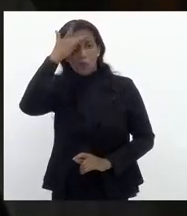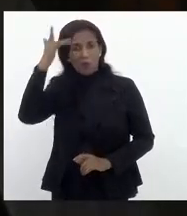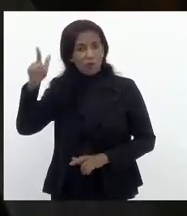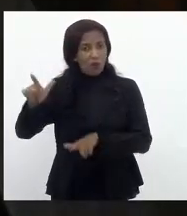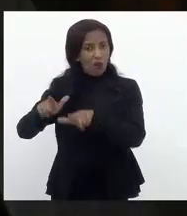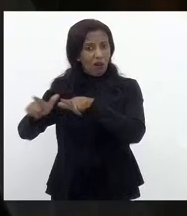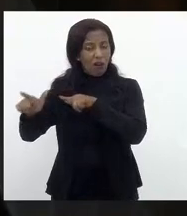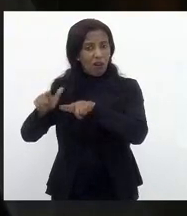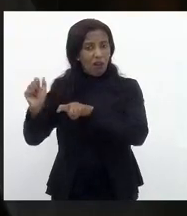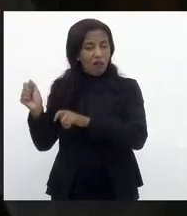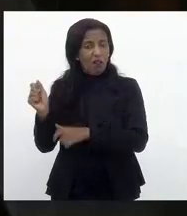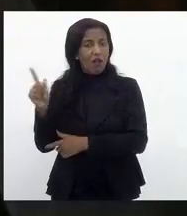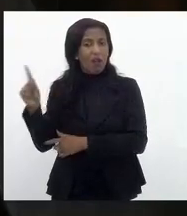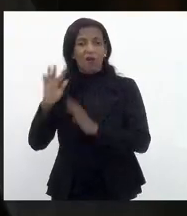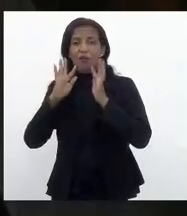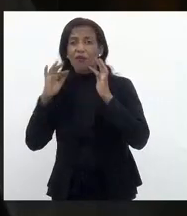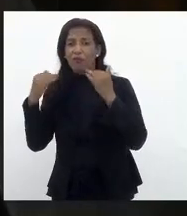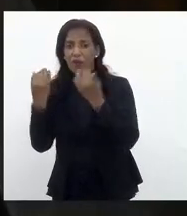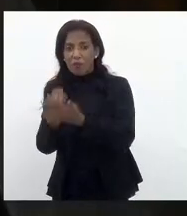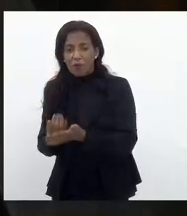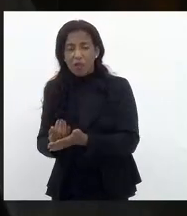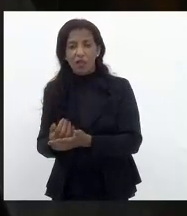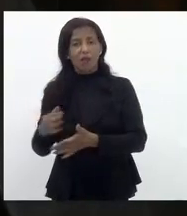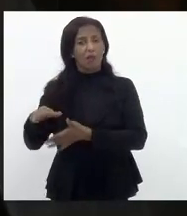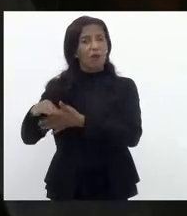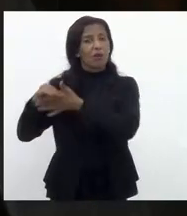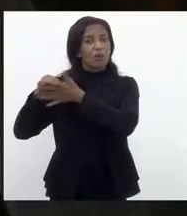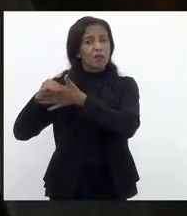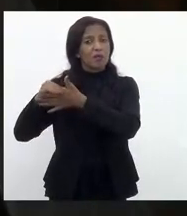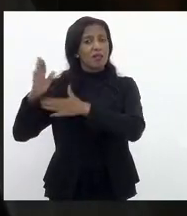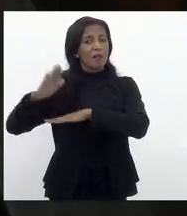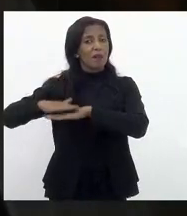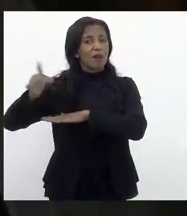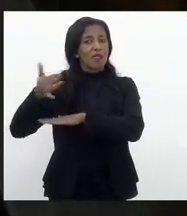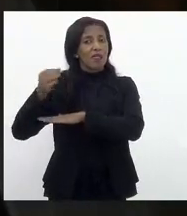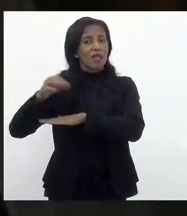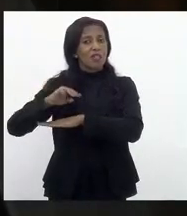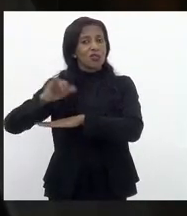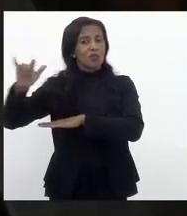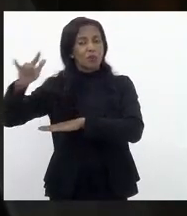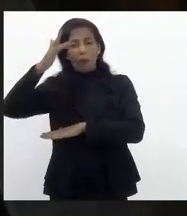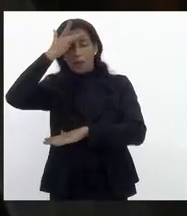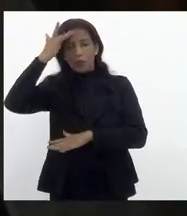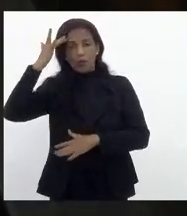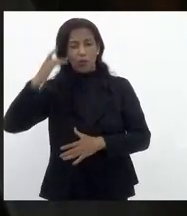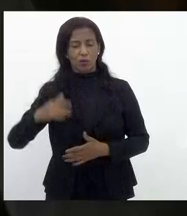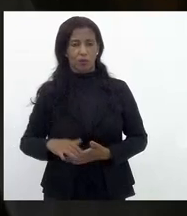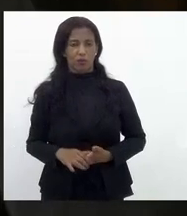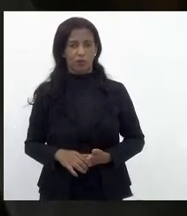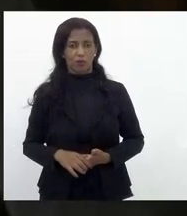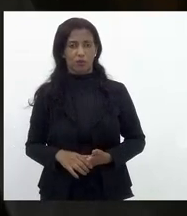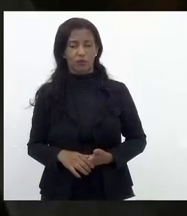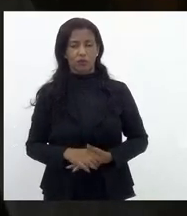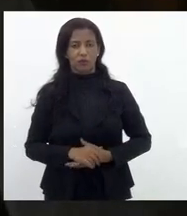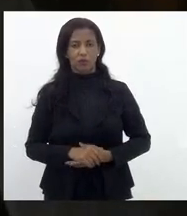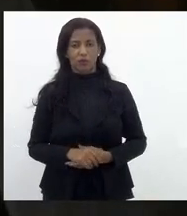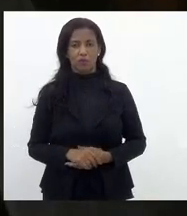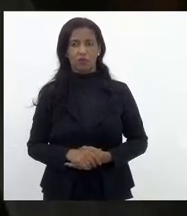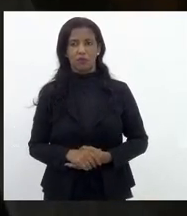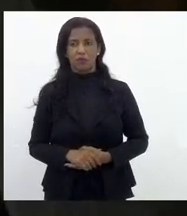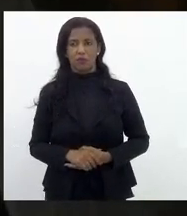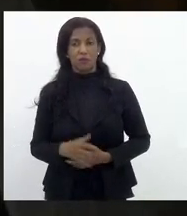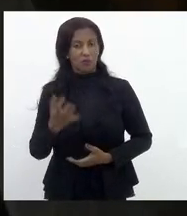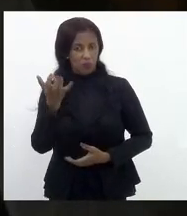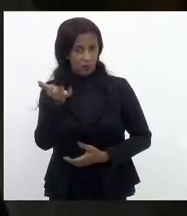que com suas famílias vão representar mais 10 mil pessoas Oi